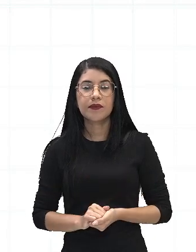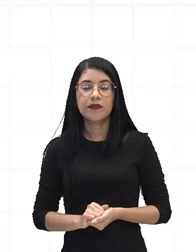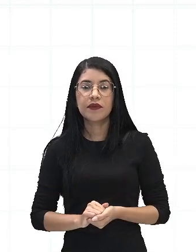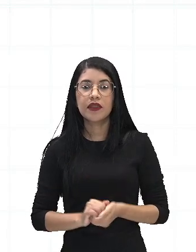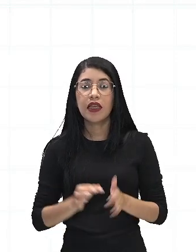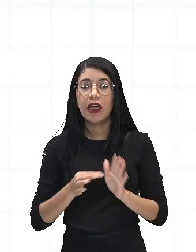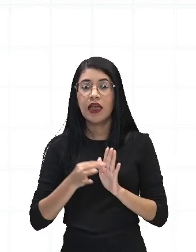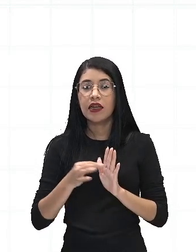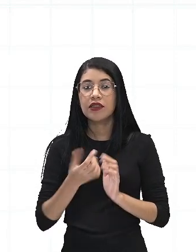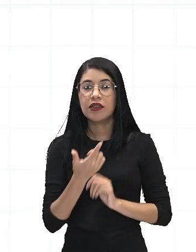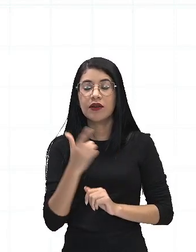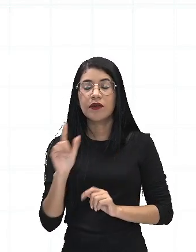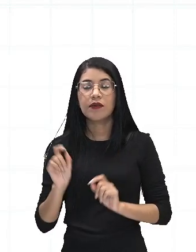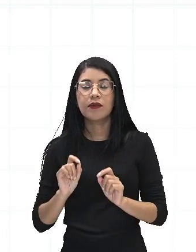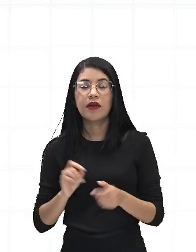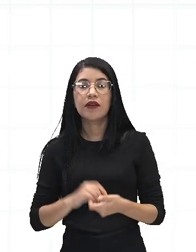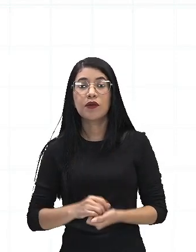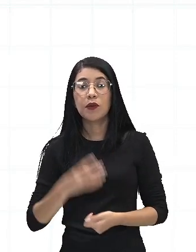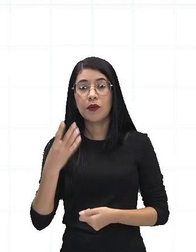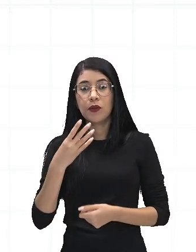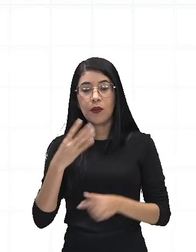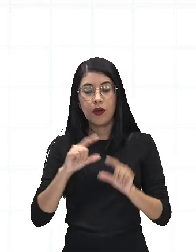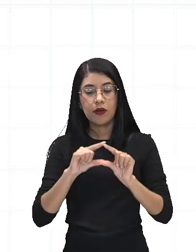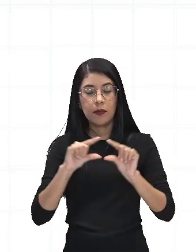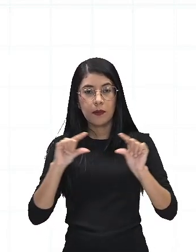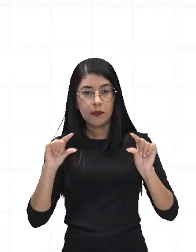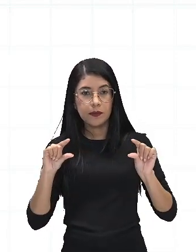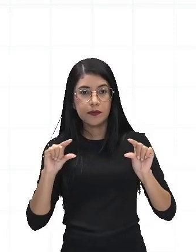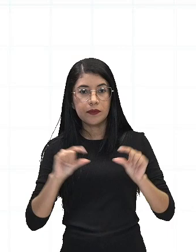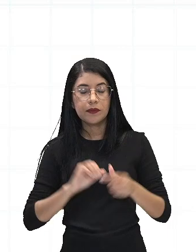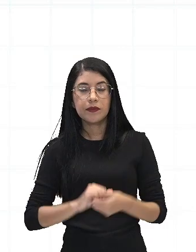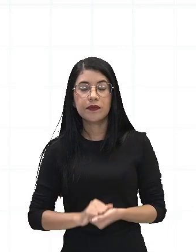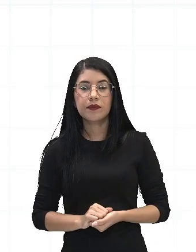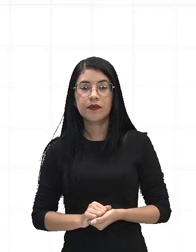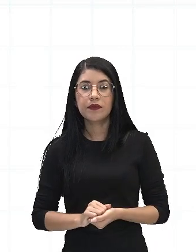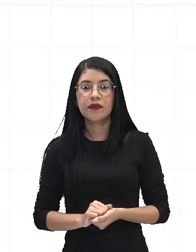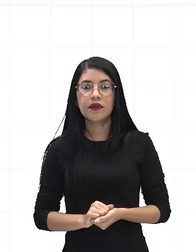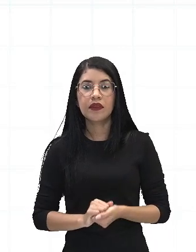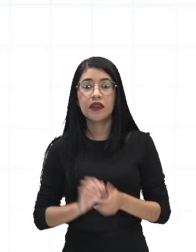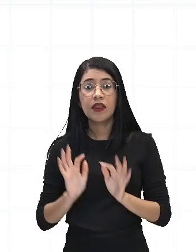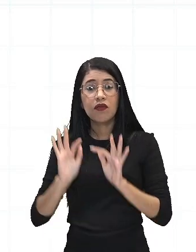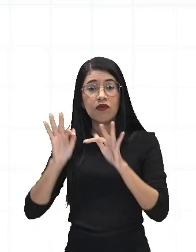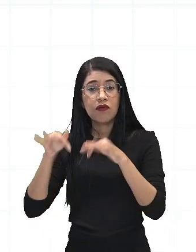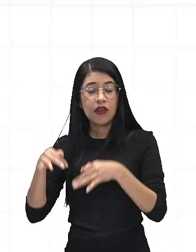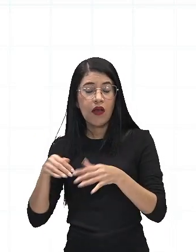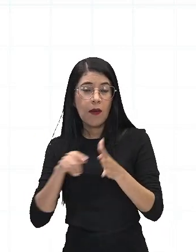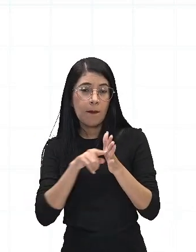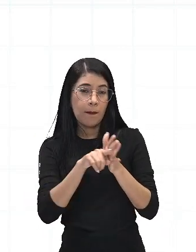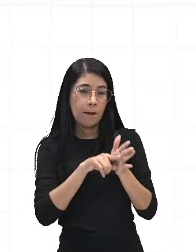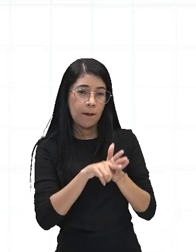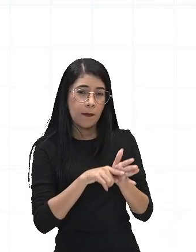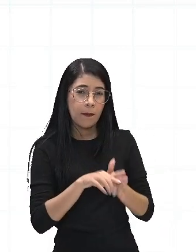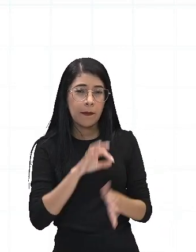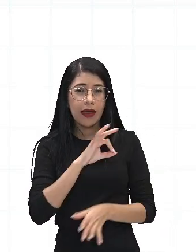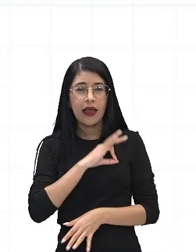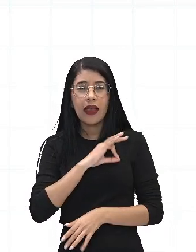outra crítica nós vamos ter também no quarto parágrafo. No final, a investigação policial acaba sendo o fator mais